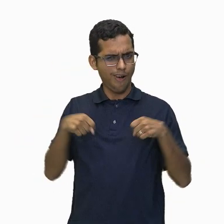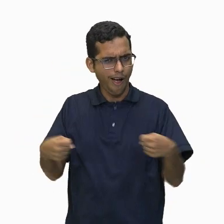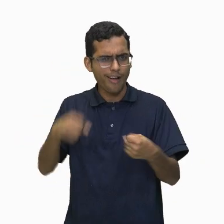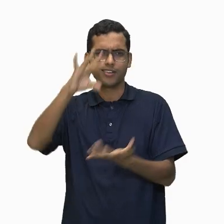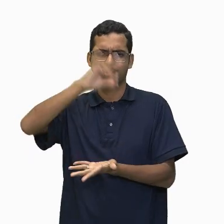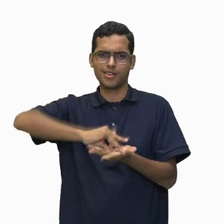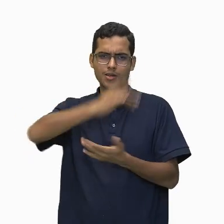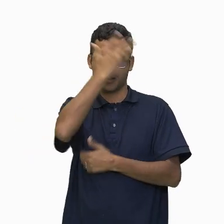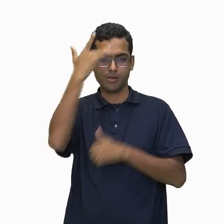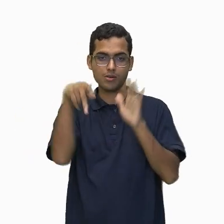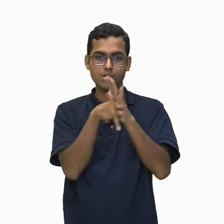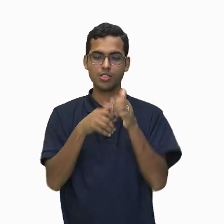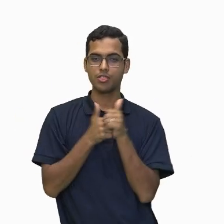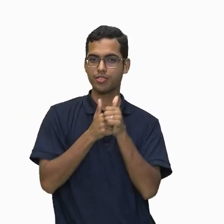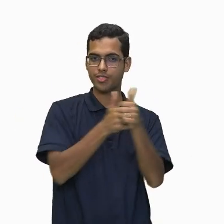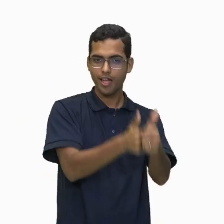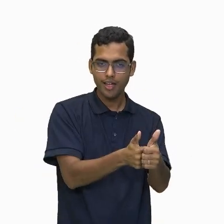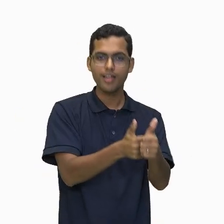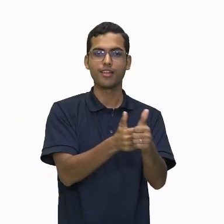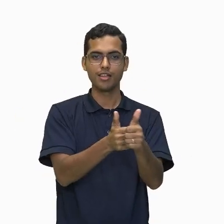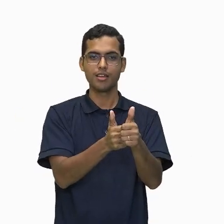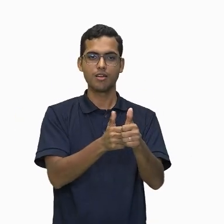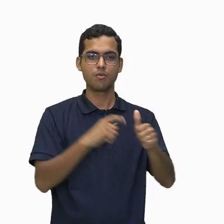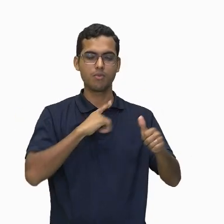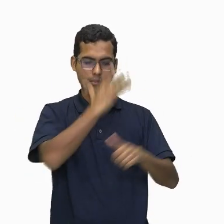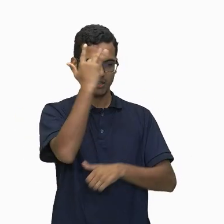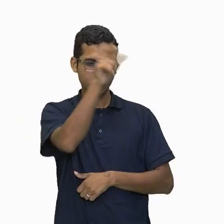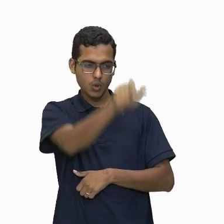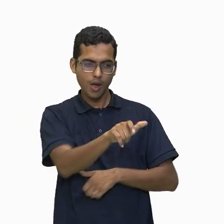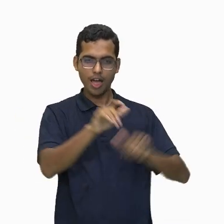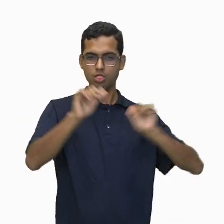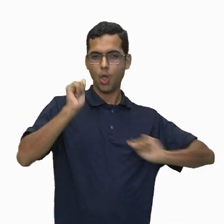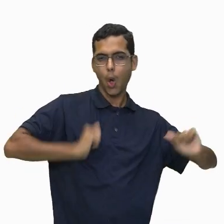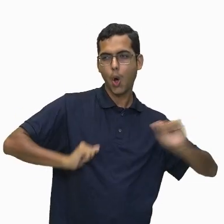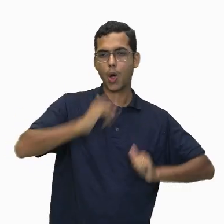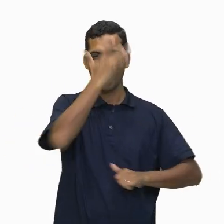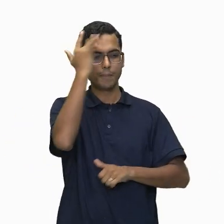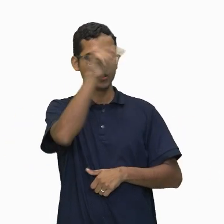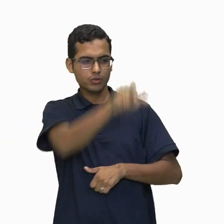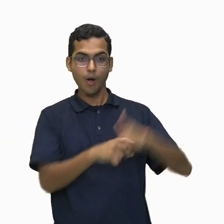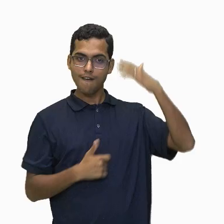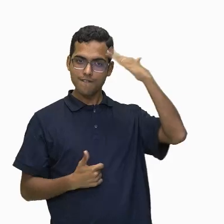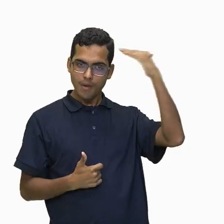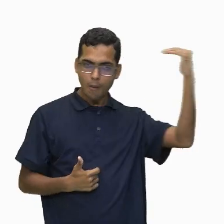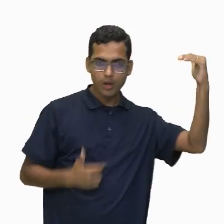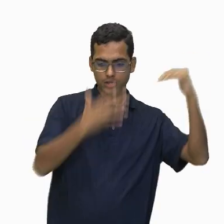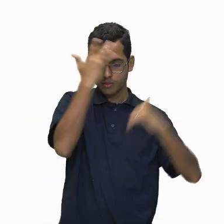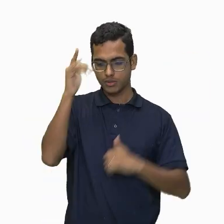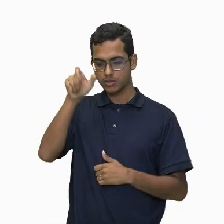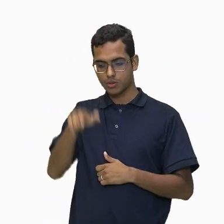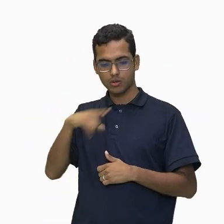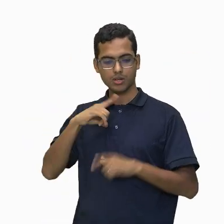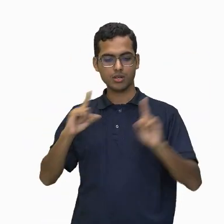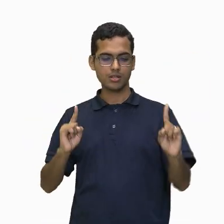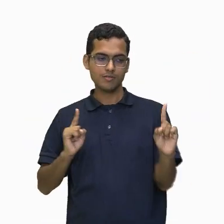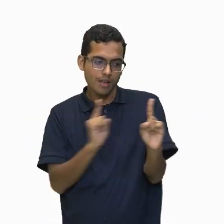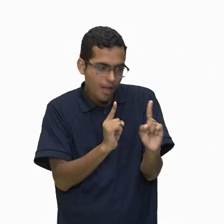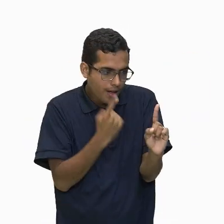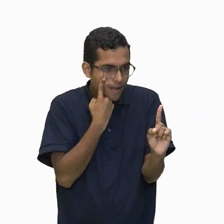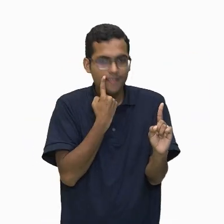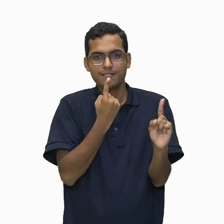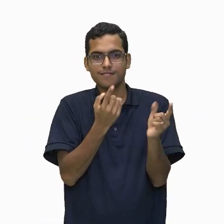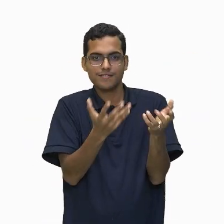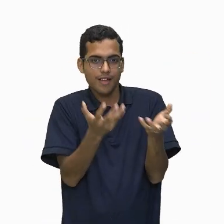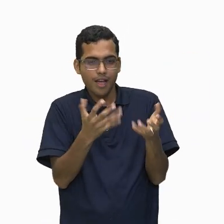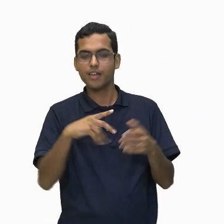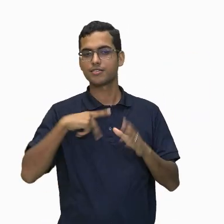perseguidor, e fan, né? Que é fã. Você já deve ter ouvido essa palavra, né? Stalkear, ele